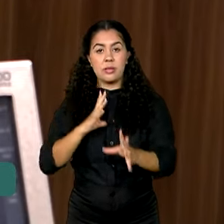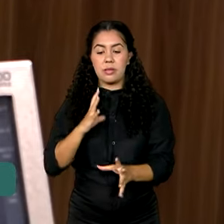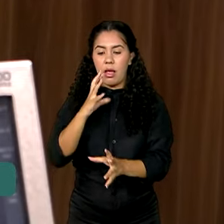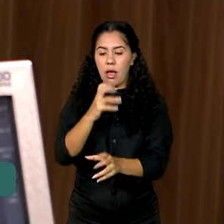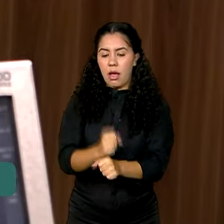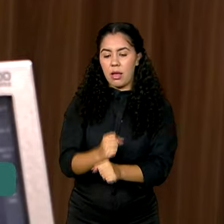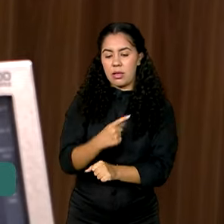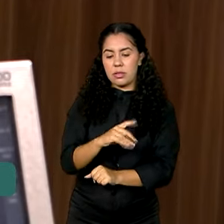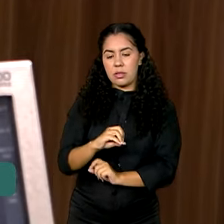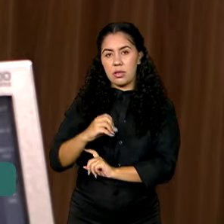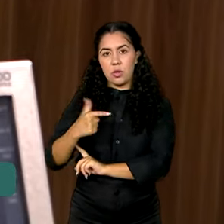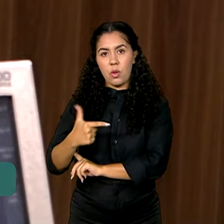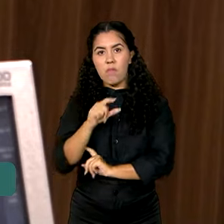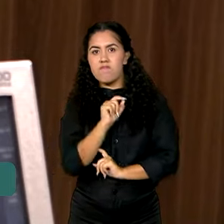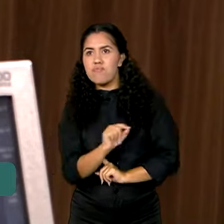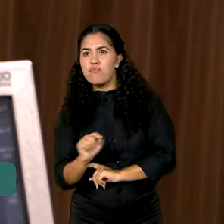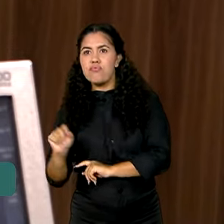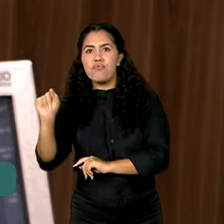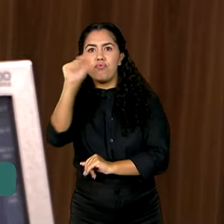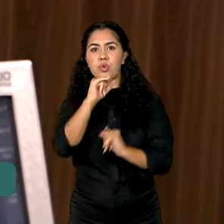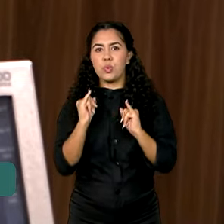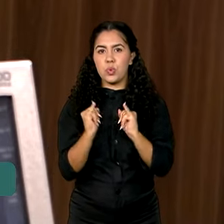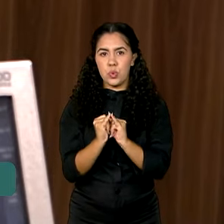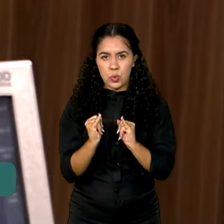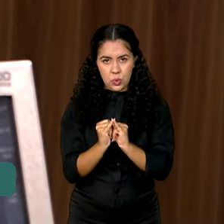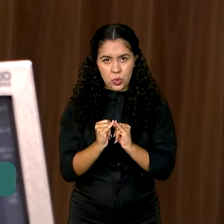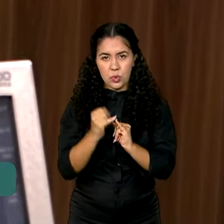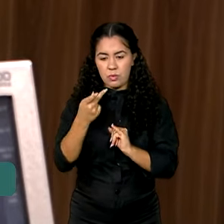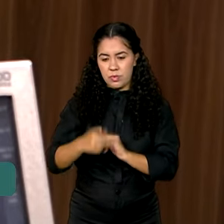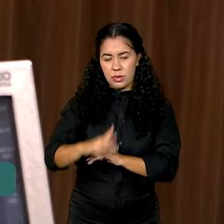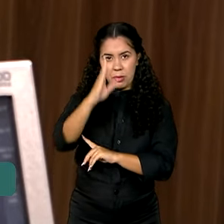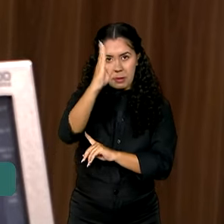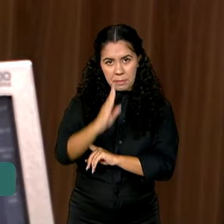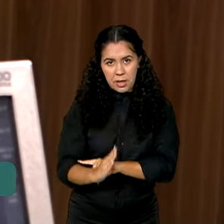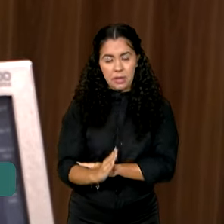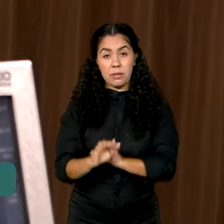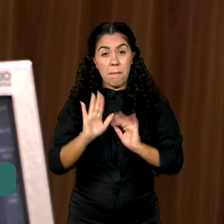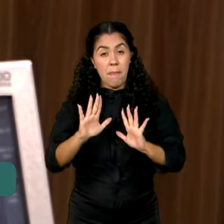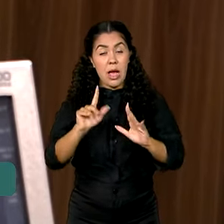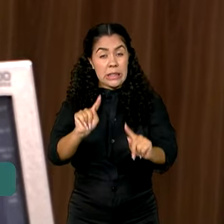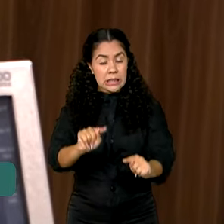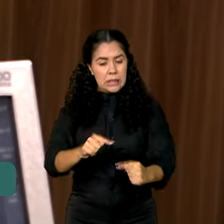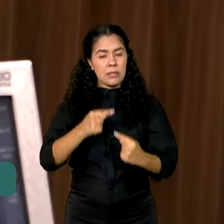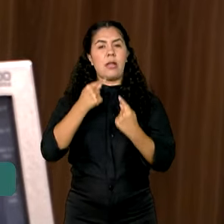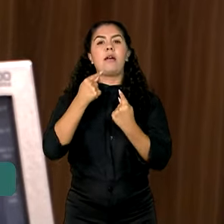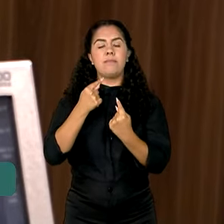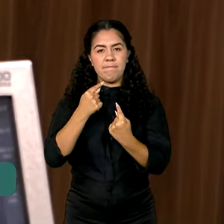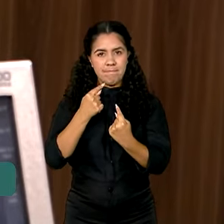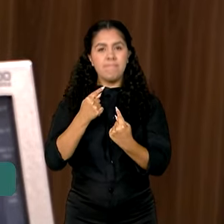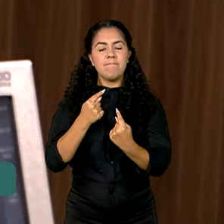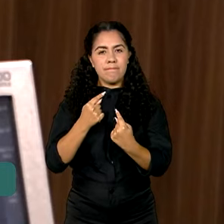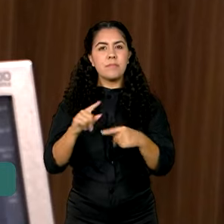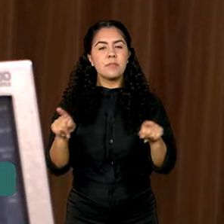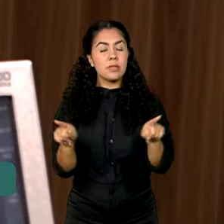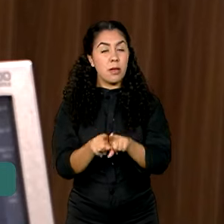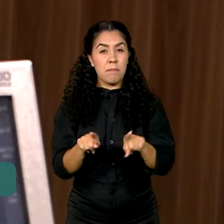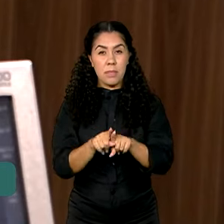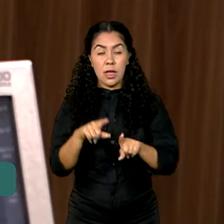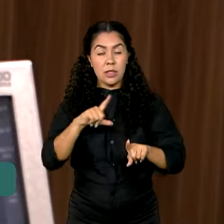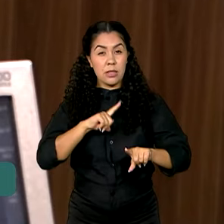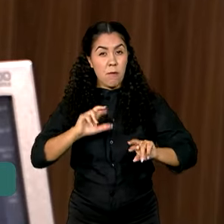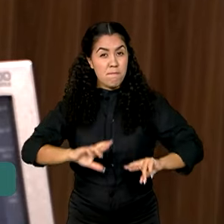Ciência e Tecnologia no país, e o grande desafio, né, e o grande diferencial